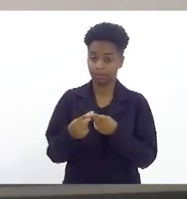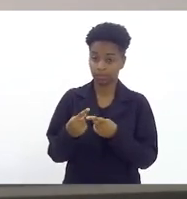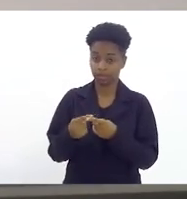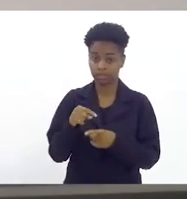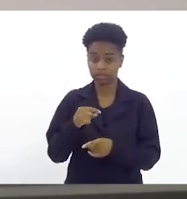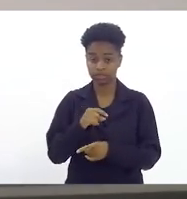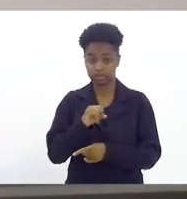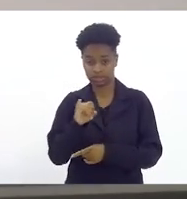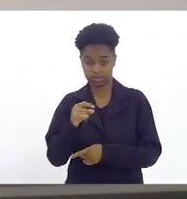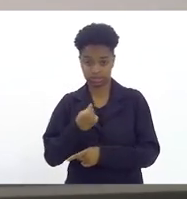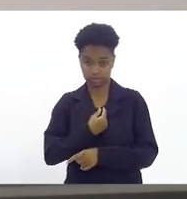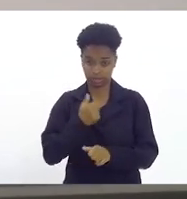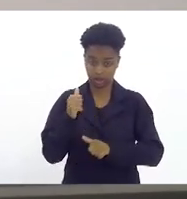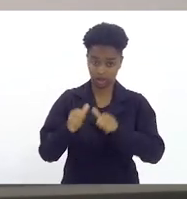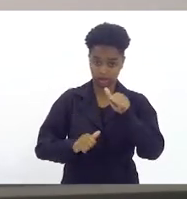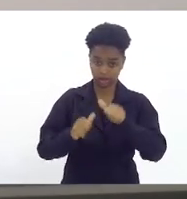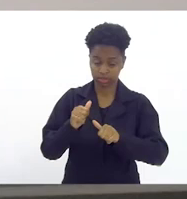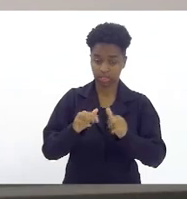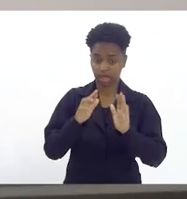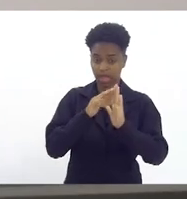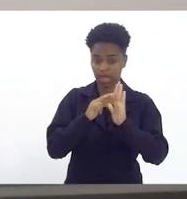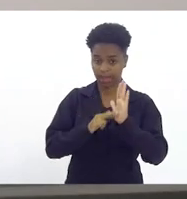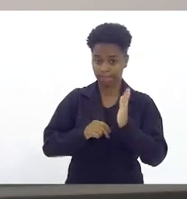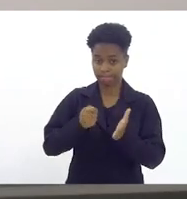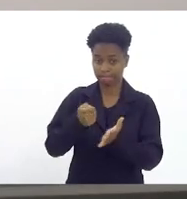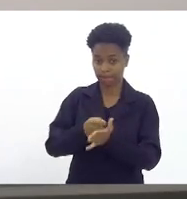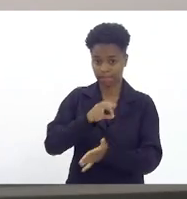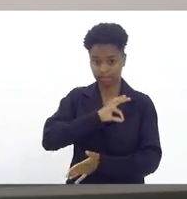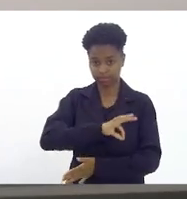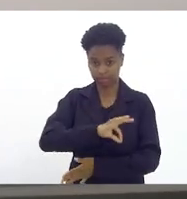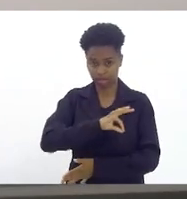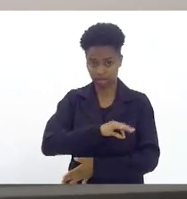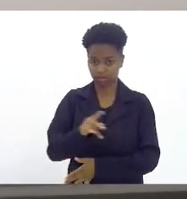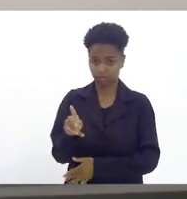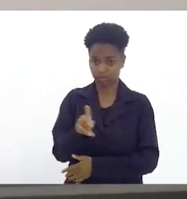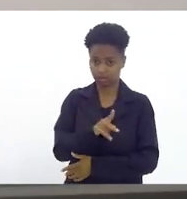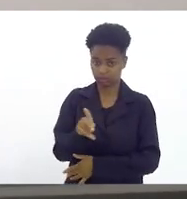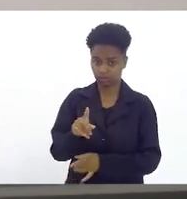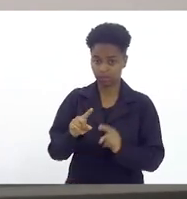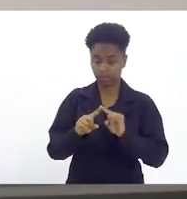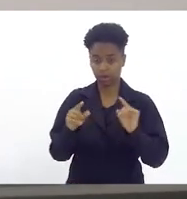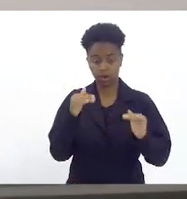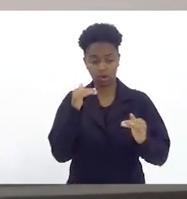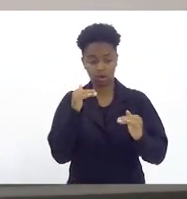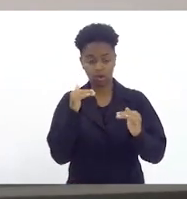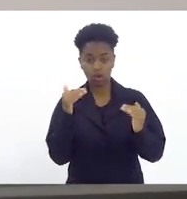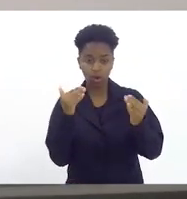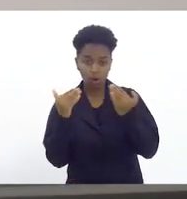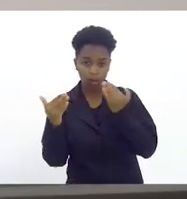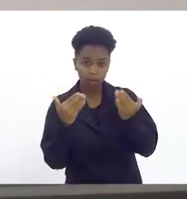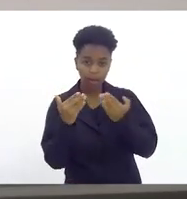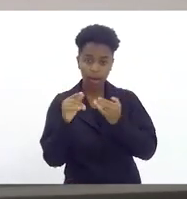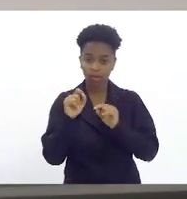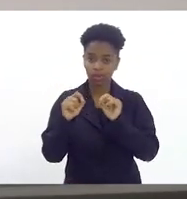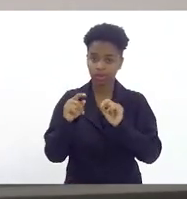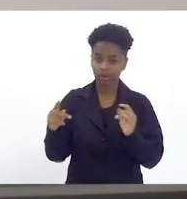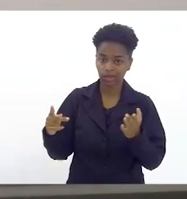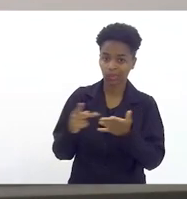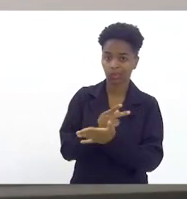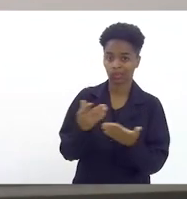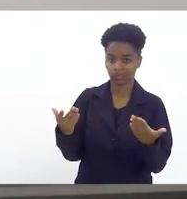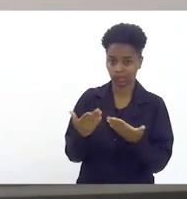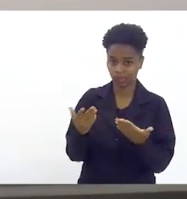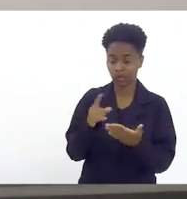da metodologia de pagamento da regra de pagamento do salário do professor com o que acontece hoje o que se assiste é